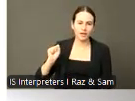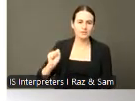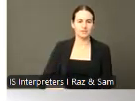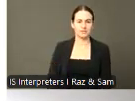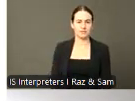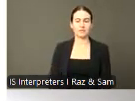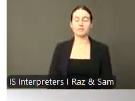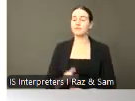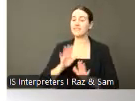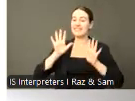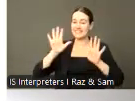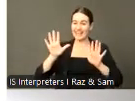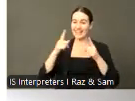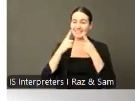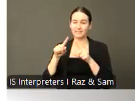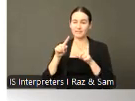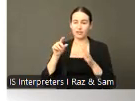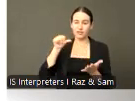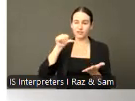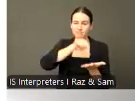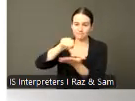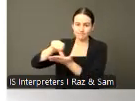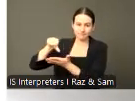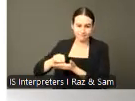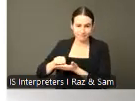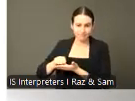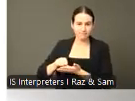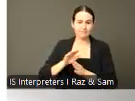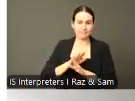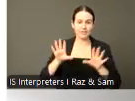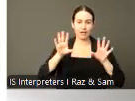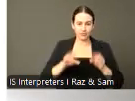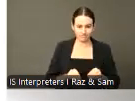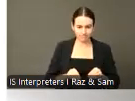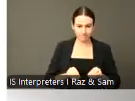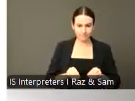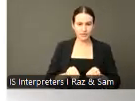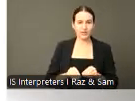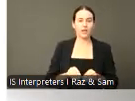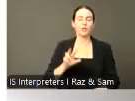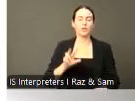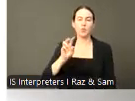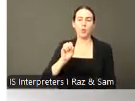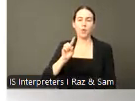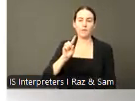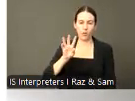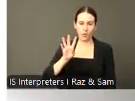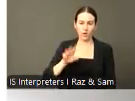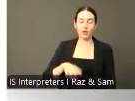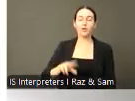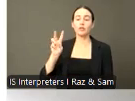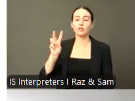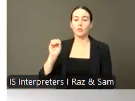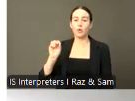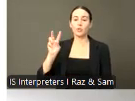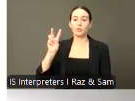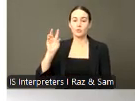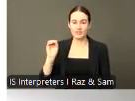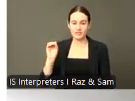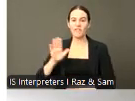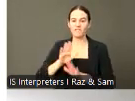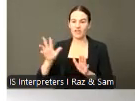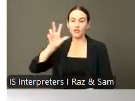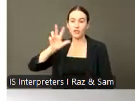Chagas em 10 municípios e depois a eliminação vetorial do Chagas também em 33 mais municípios. Essa também a eliminação